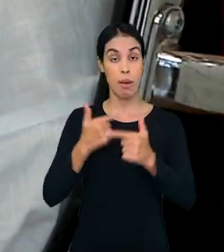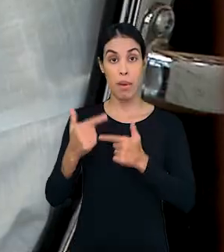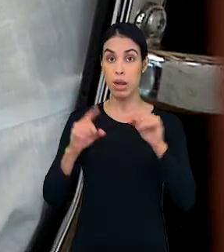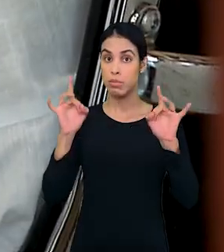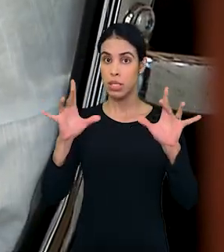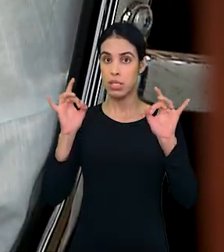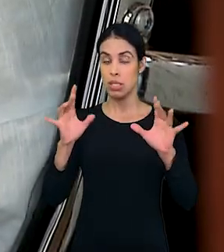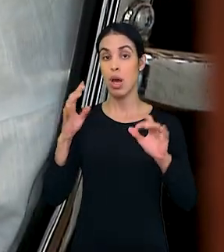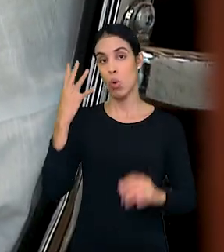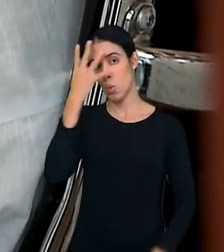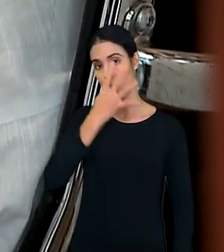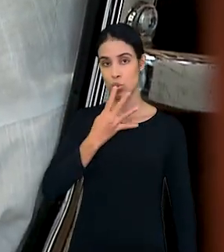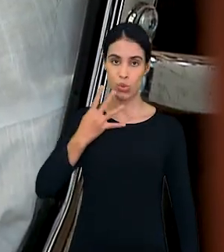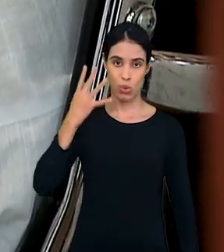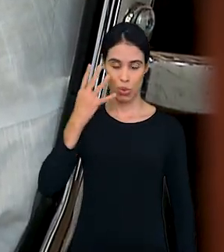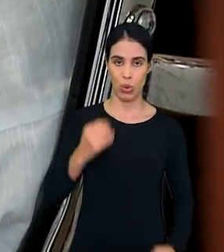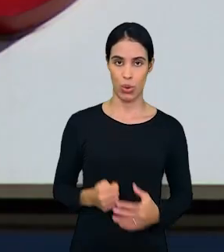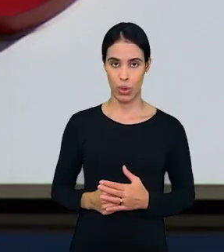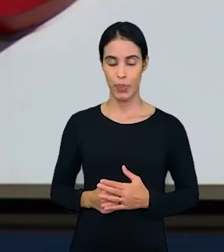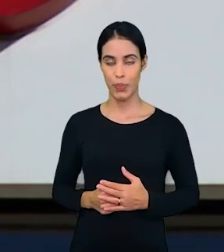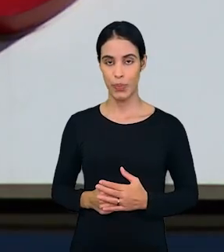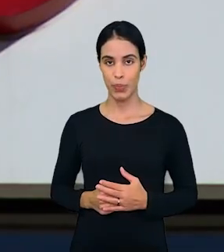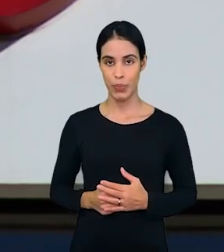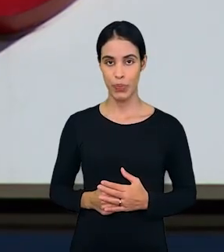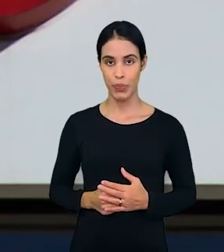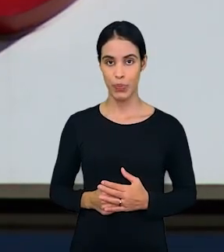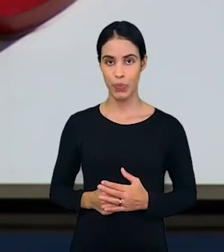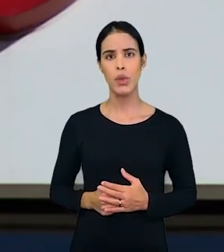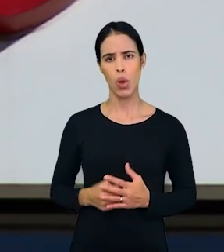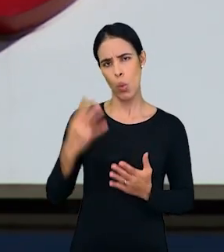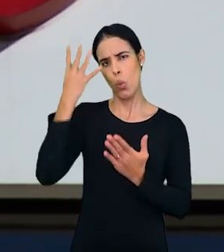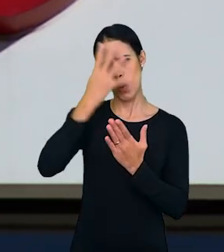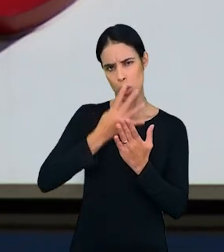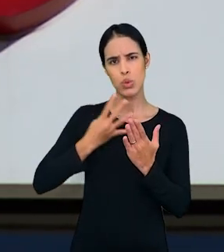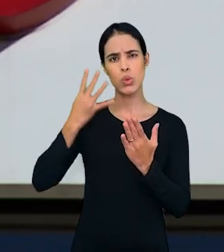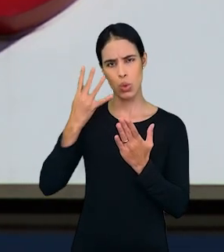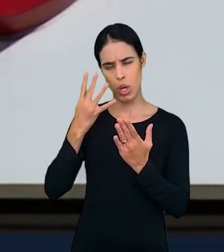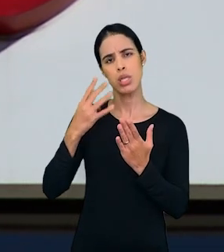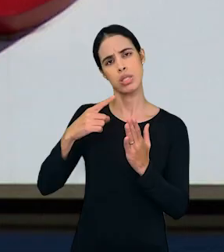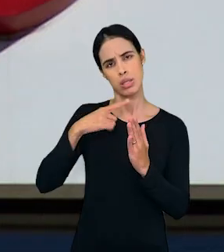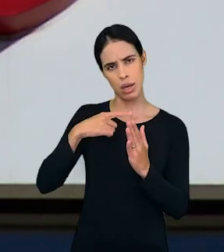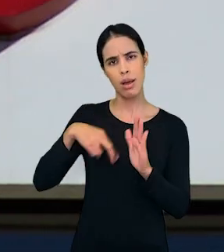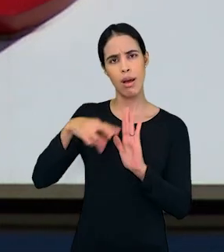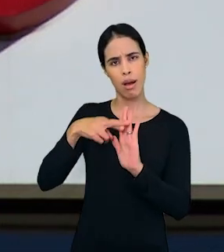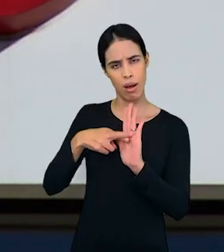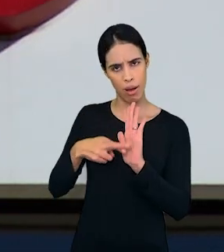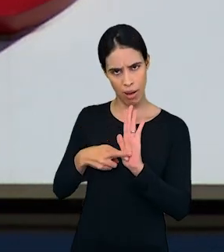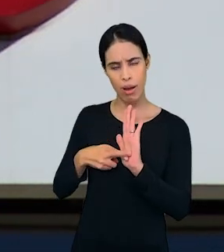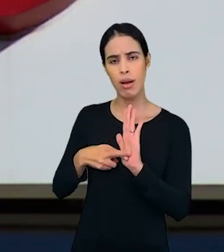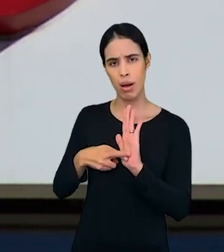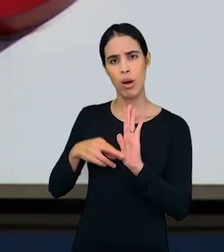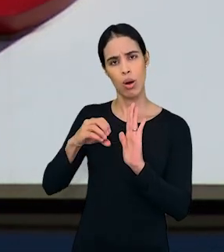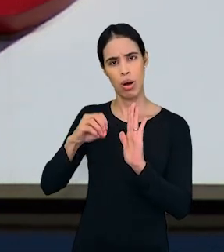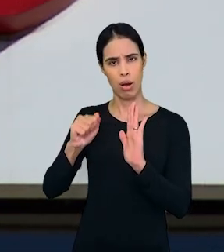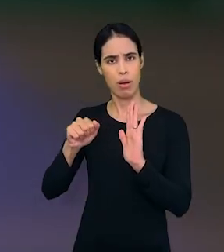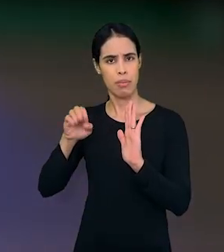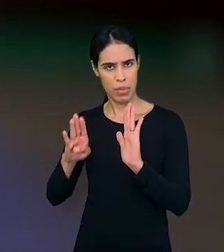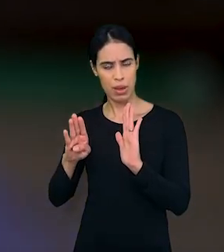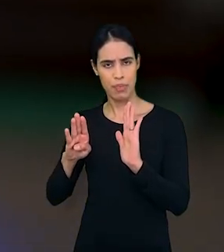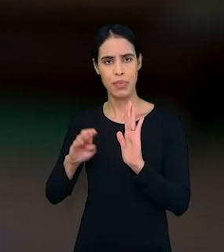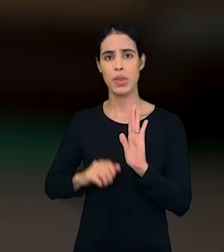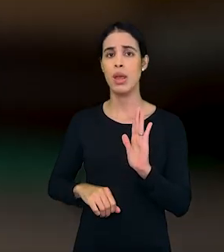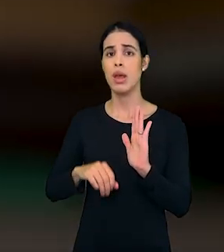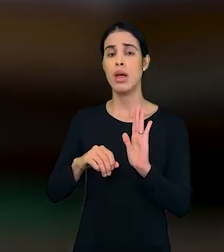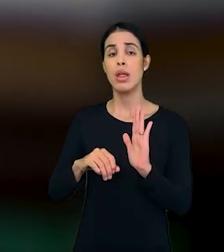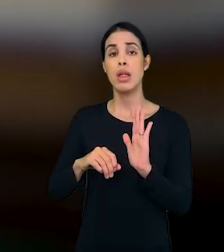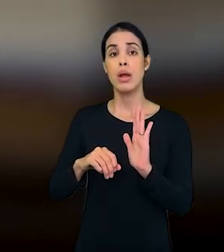jornada especial de 4 horas. A carga horária é prevista no Estatuto da Ordem dos Advogados do Brasil. Ao